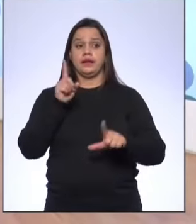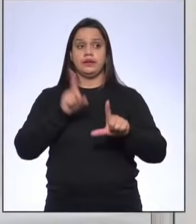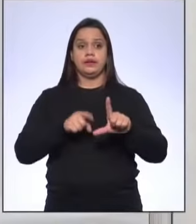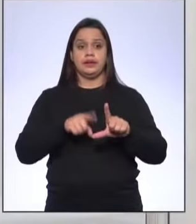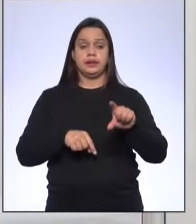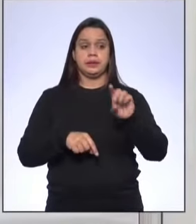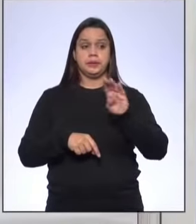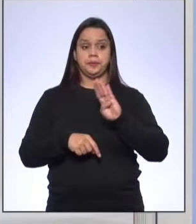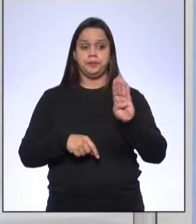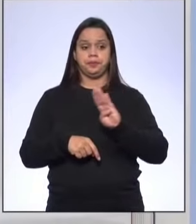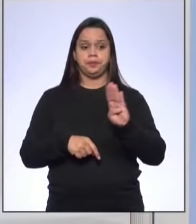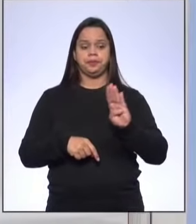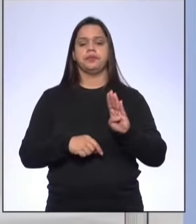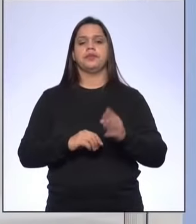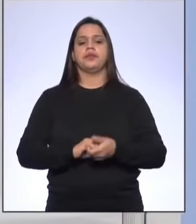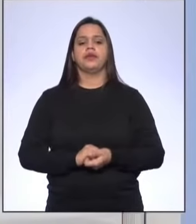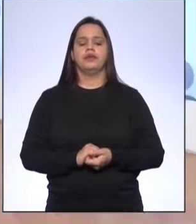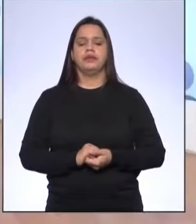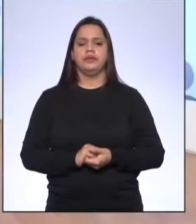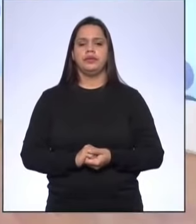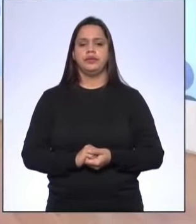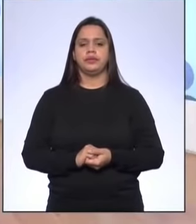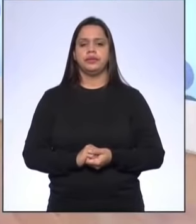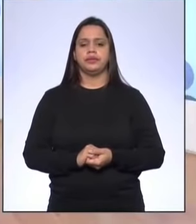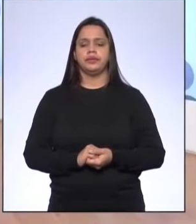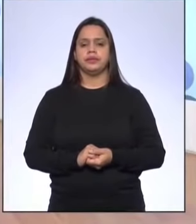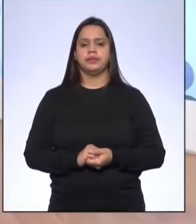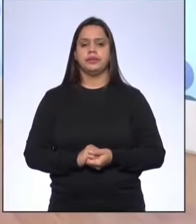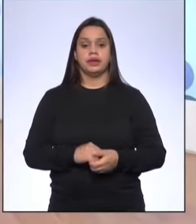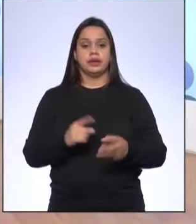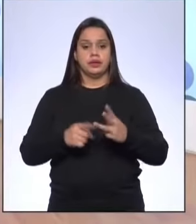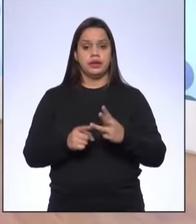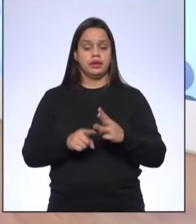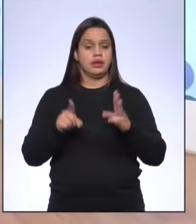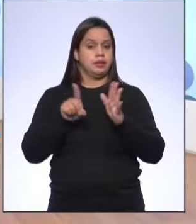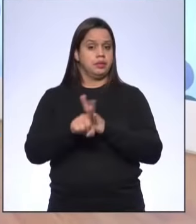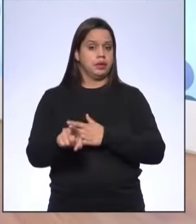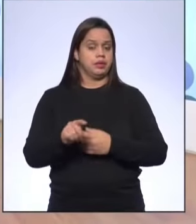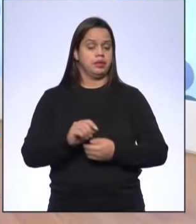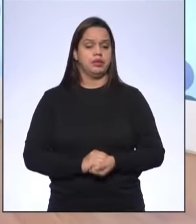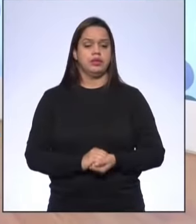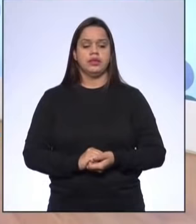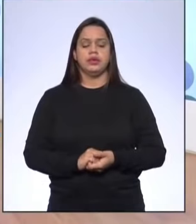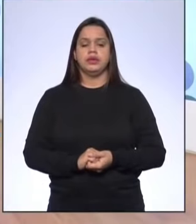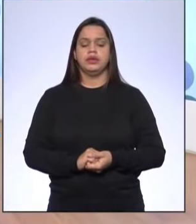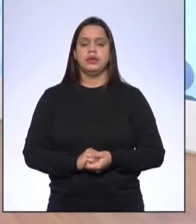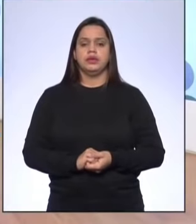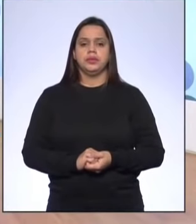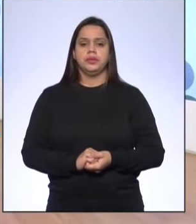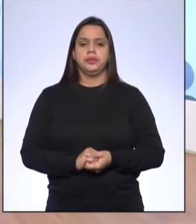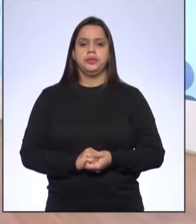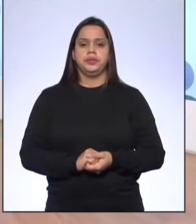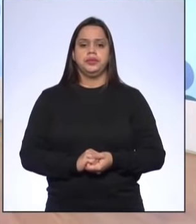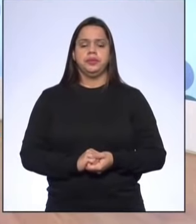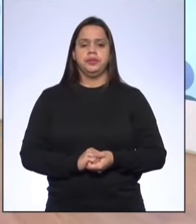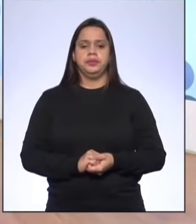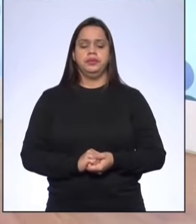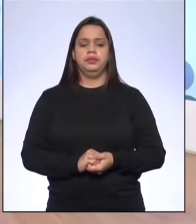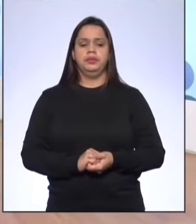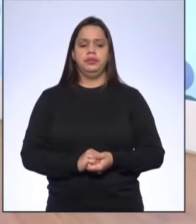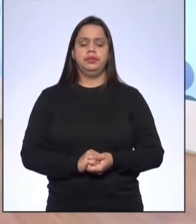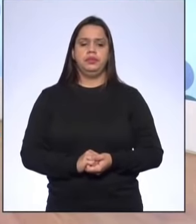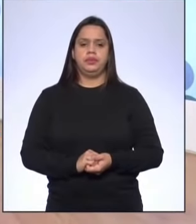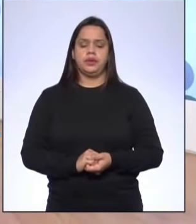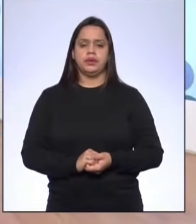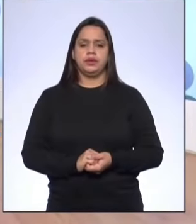b white e a terceira pergunta muito possa se vai desative-a pirintex